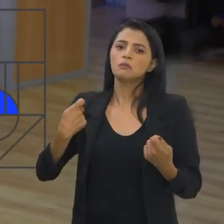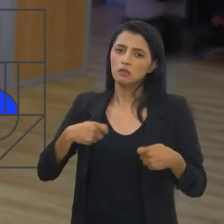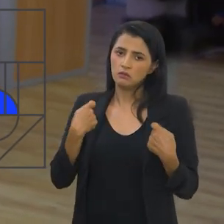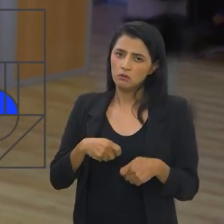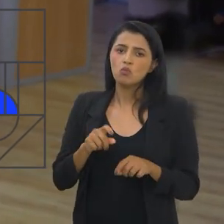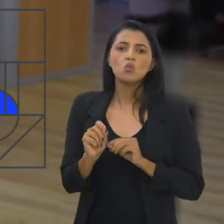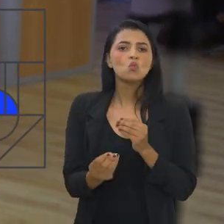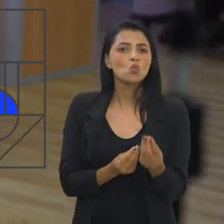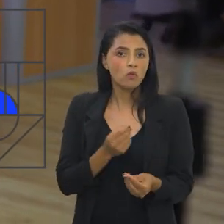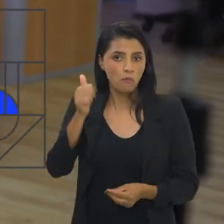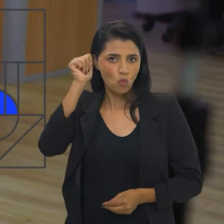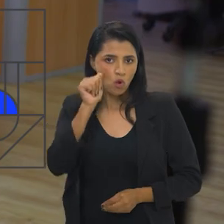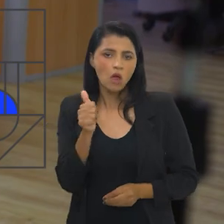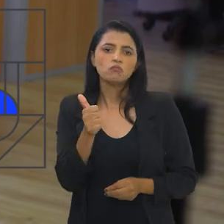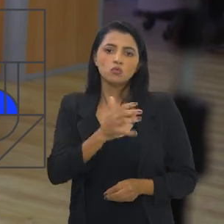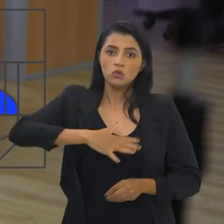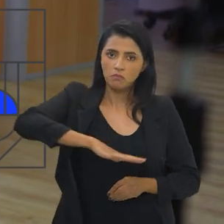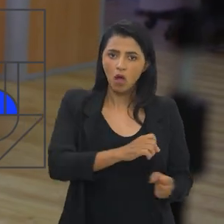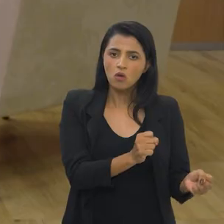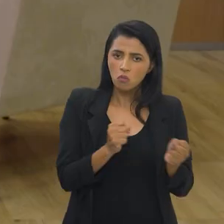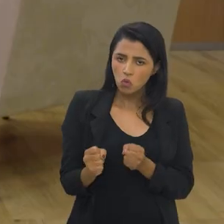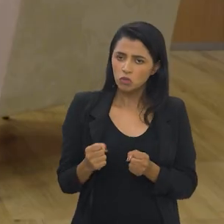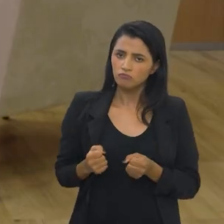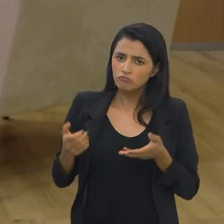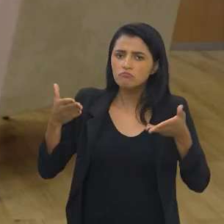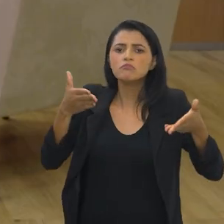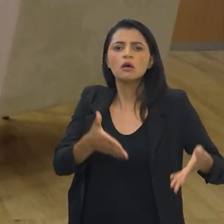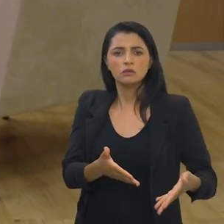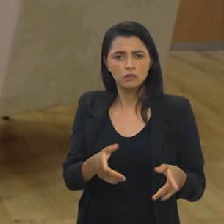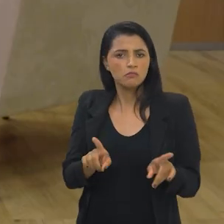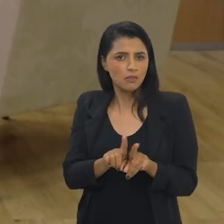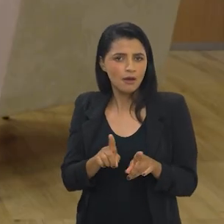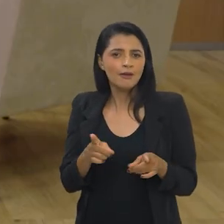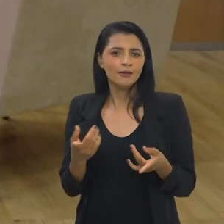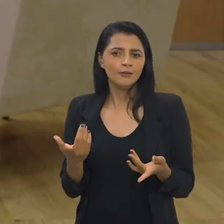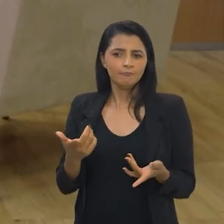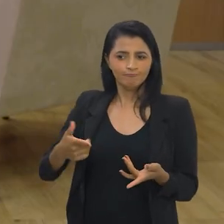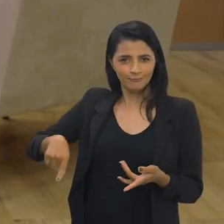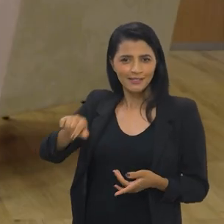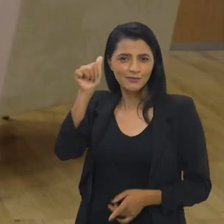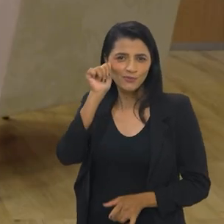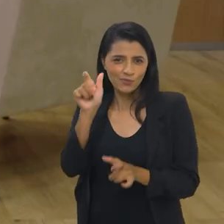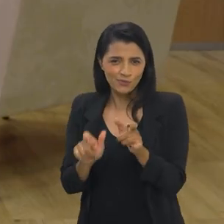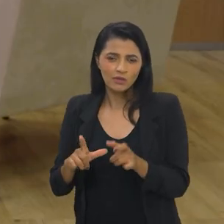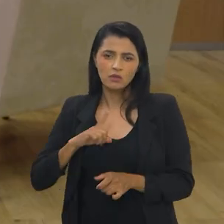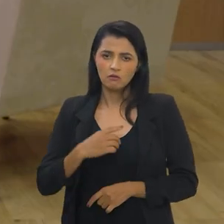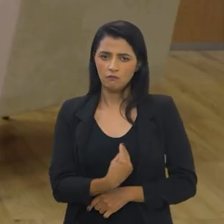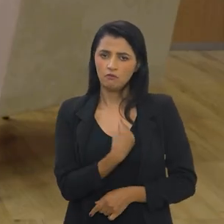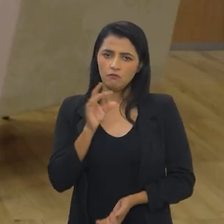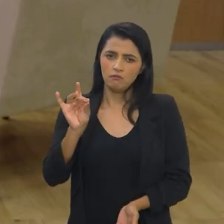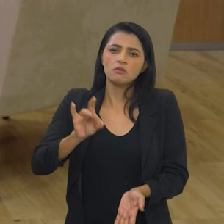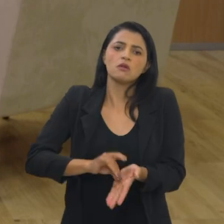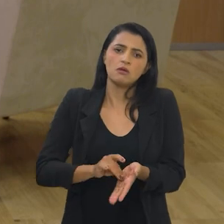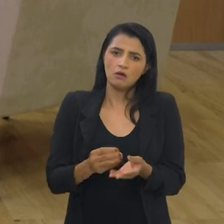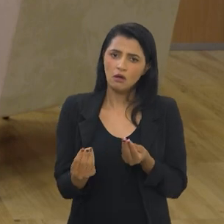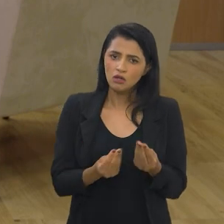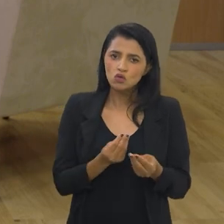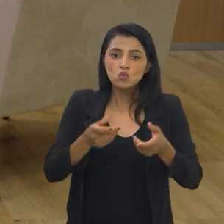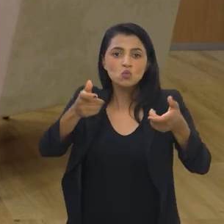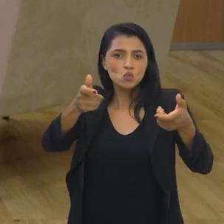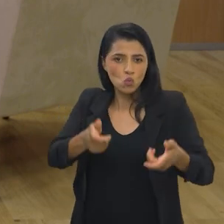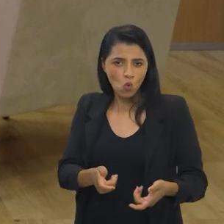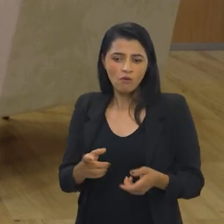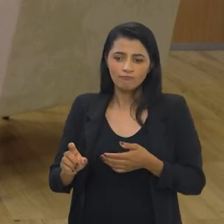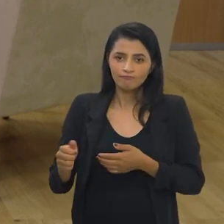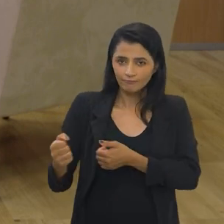nós precisamos que as mulheres estejam em lugares de poder elas participem elas tenham uma vida efetiva